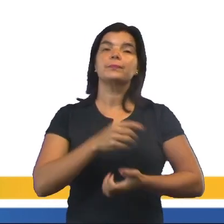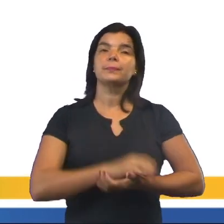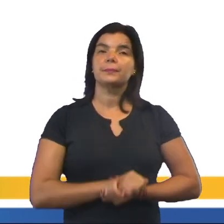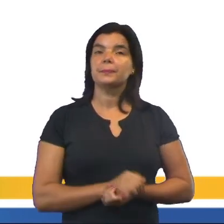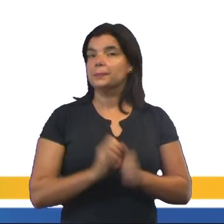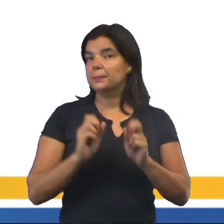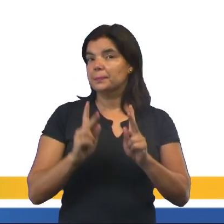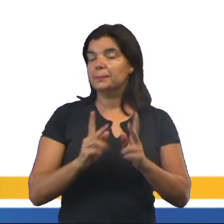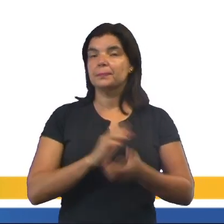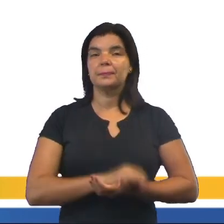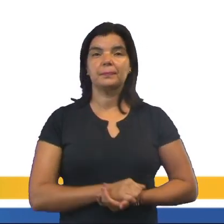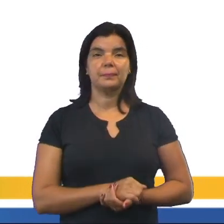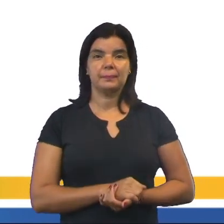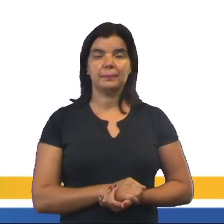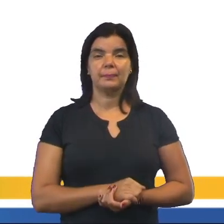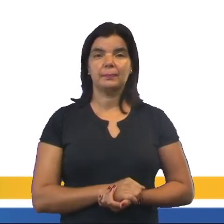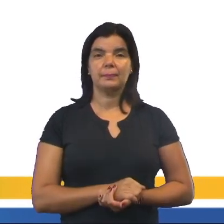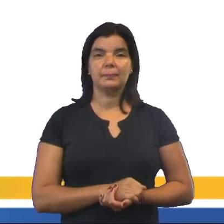Ok?